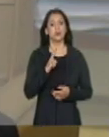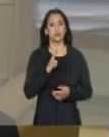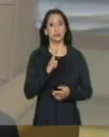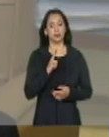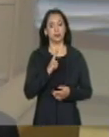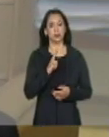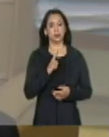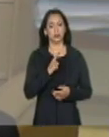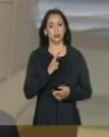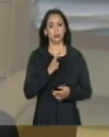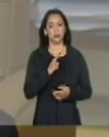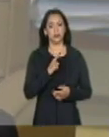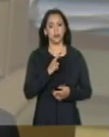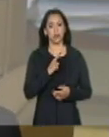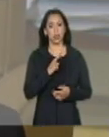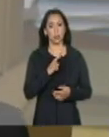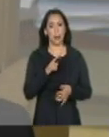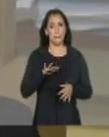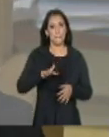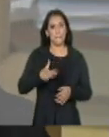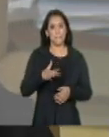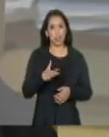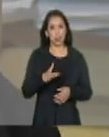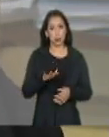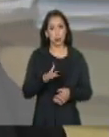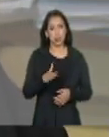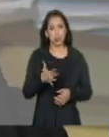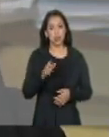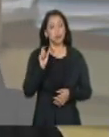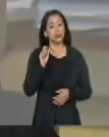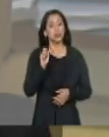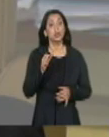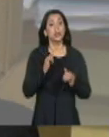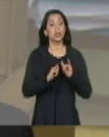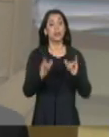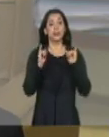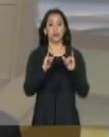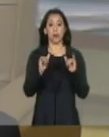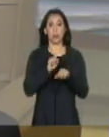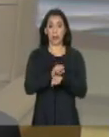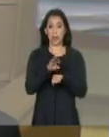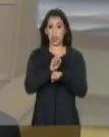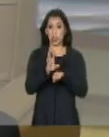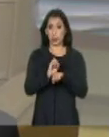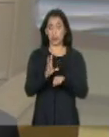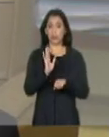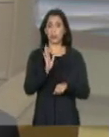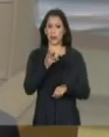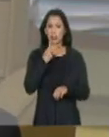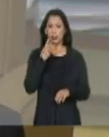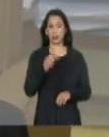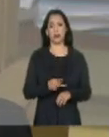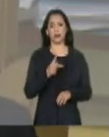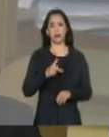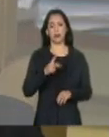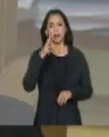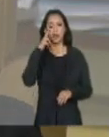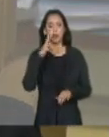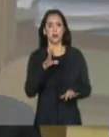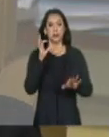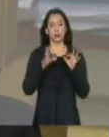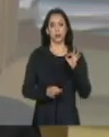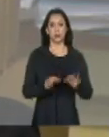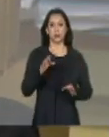gostosamente, uma manipulação de informação. Eu até já brinquei que, considerando os aspectos jurídicos